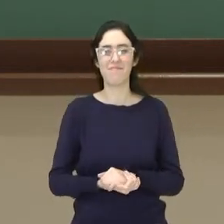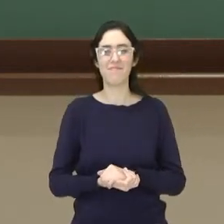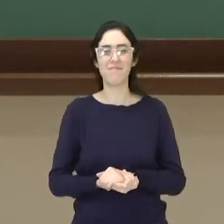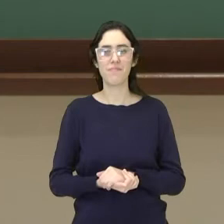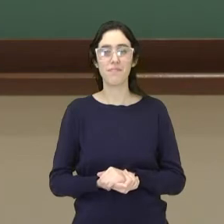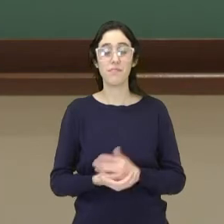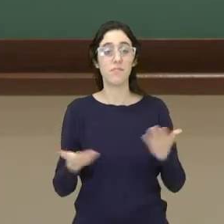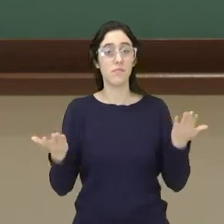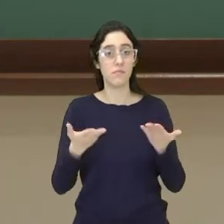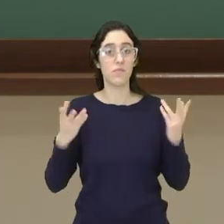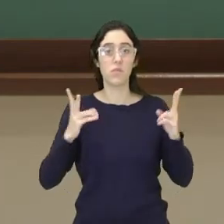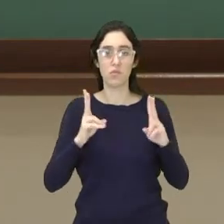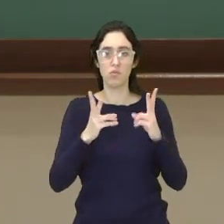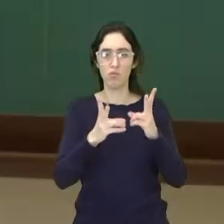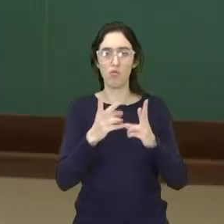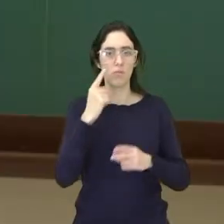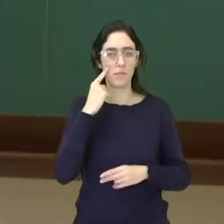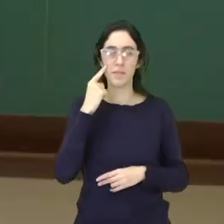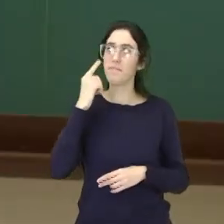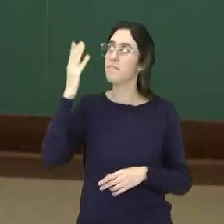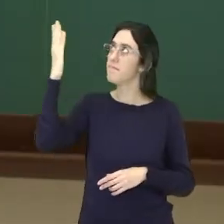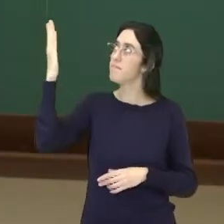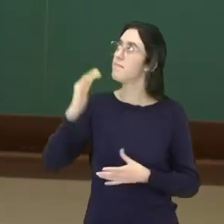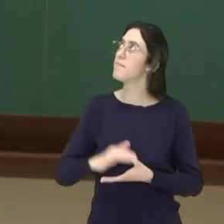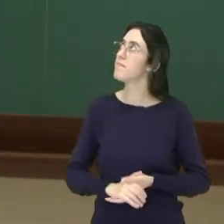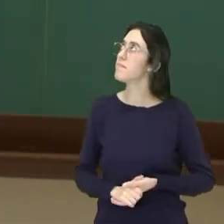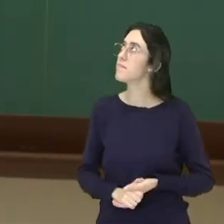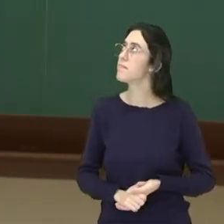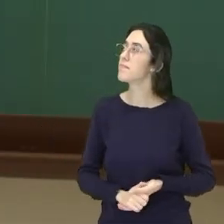Dito isso, vamos continuando.